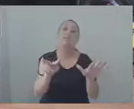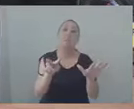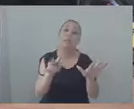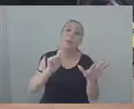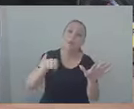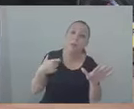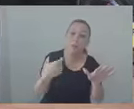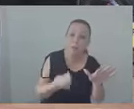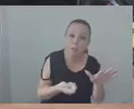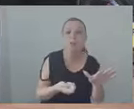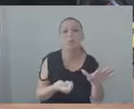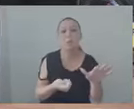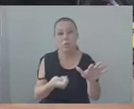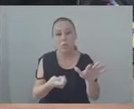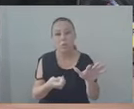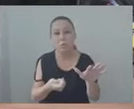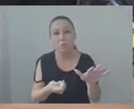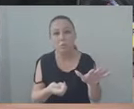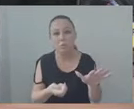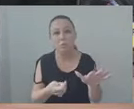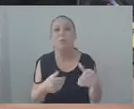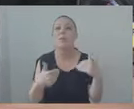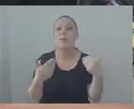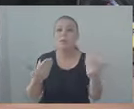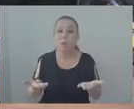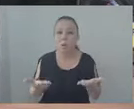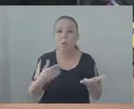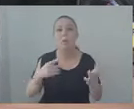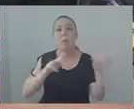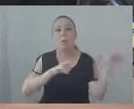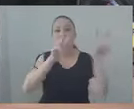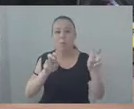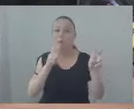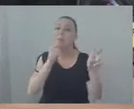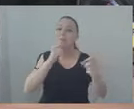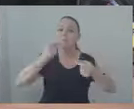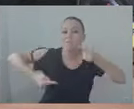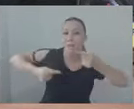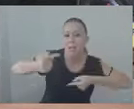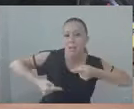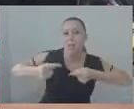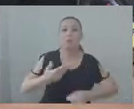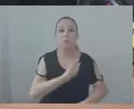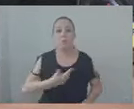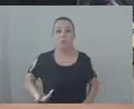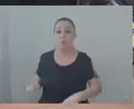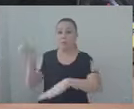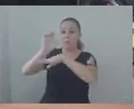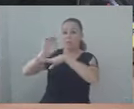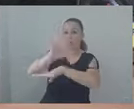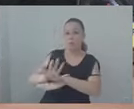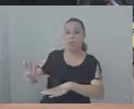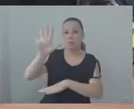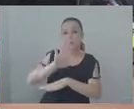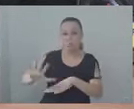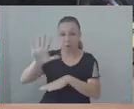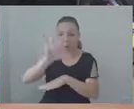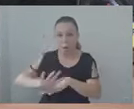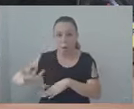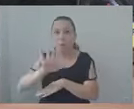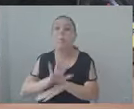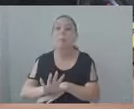vídeo. Né? Então, isso aí é um assunto que está sendo tratado a nível de governo do Estado. Né? Buscou-se atender, em primeiro